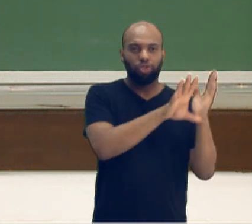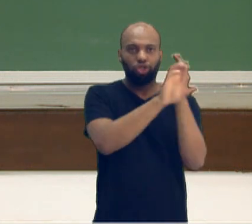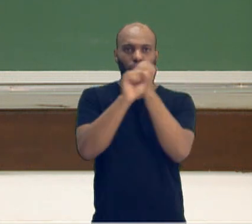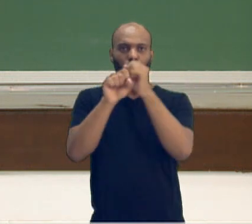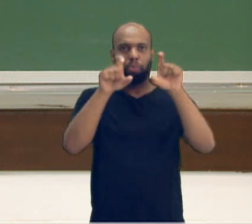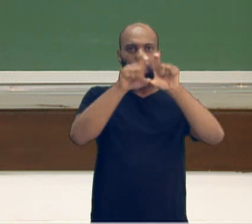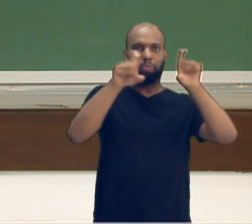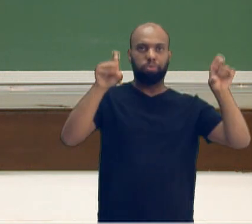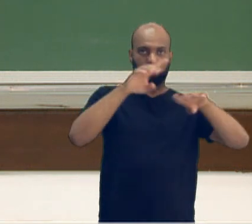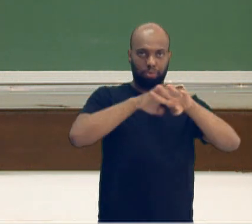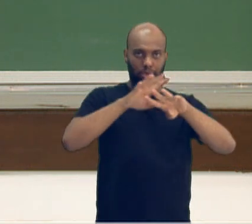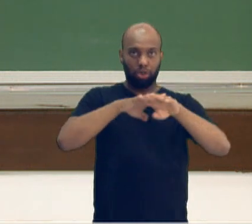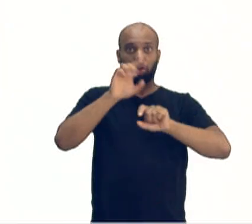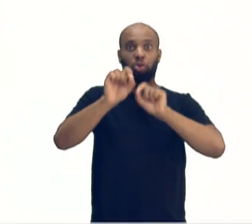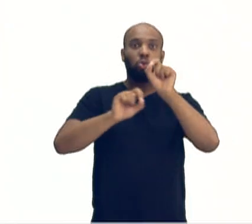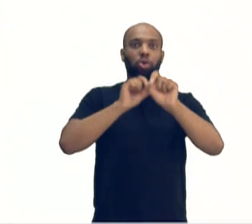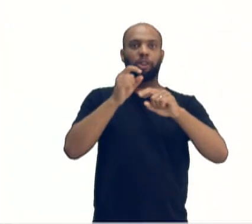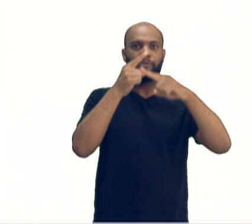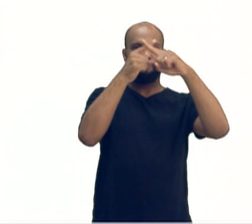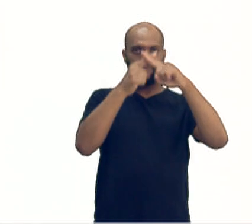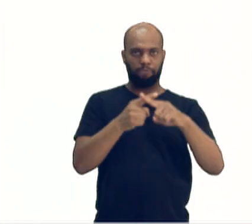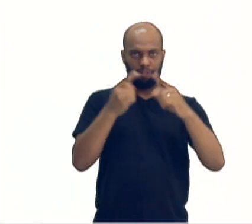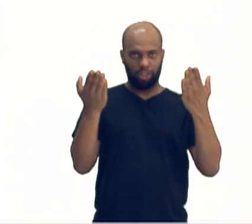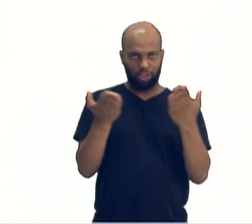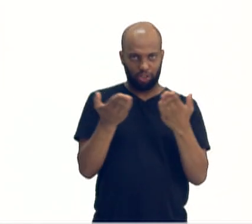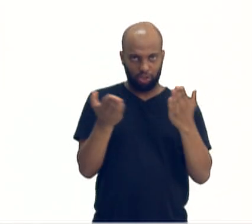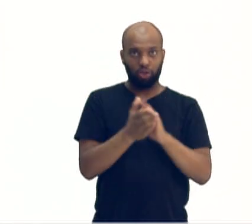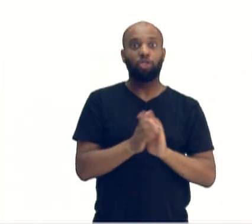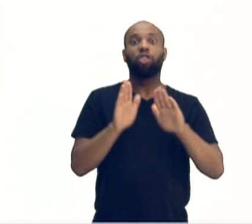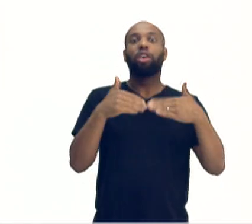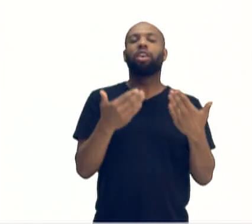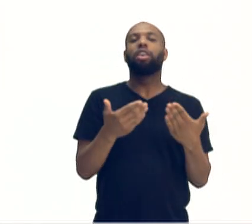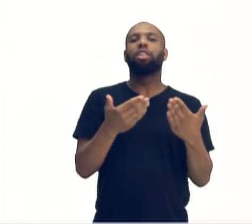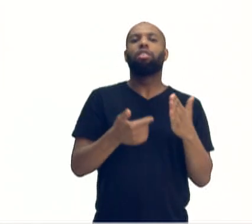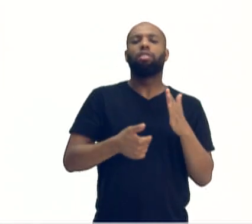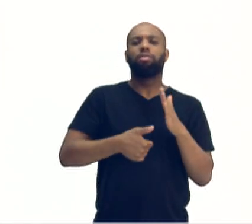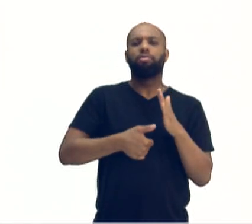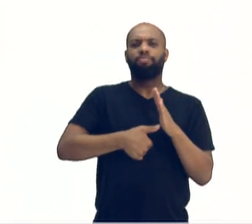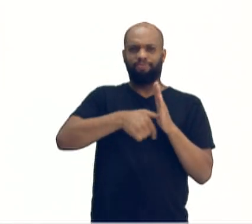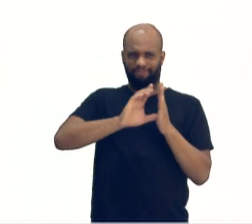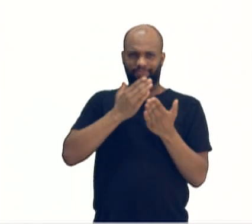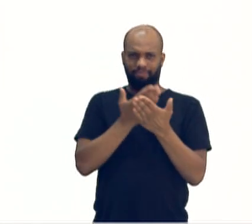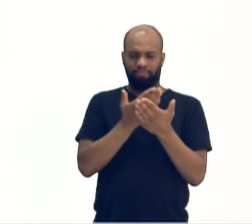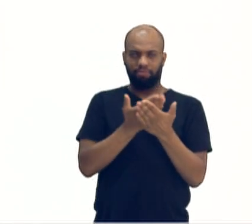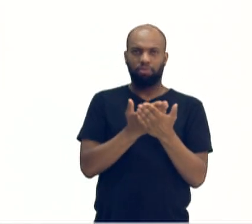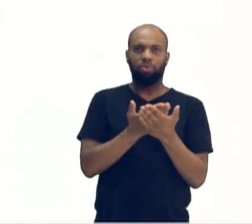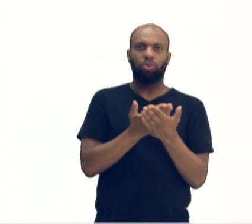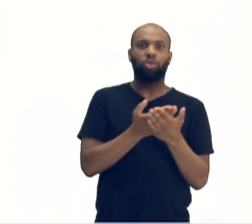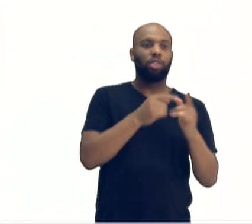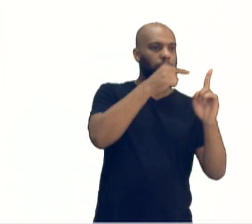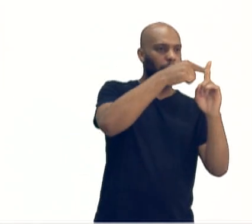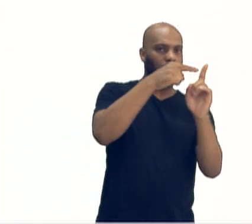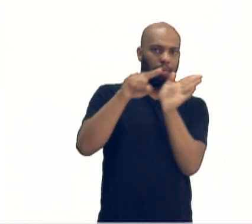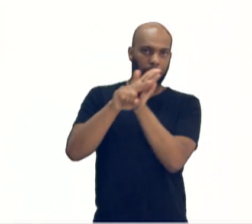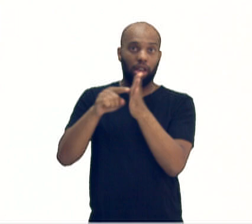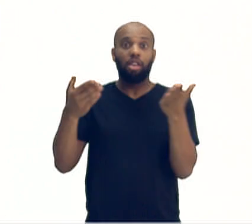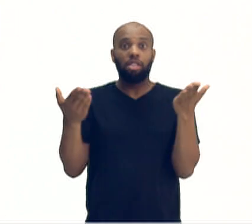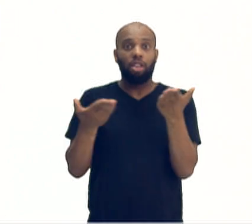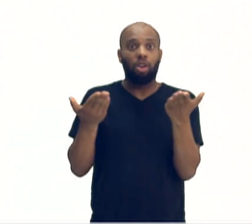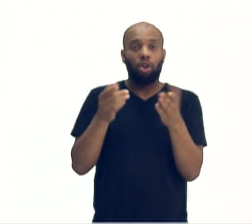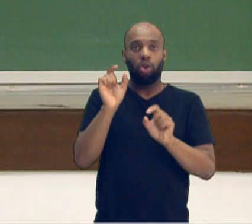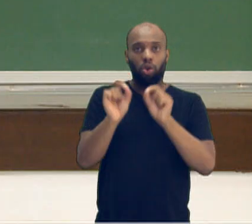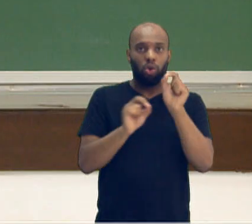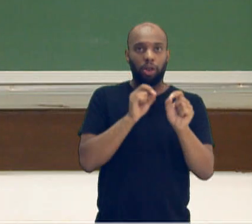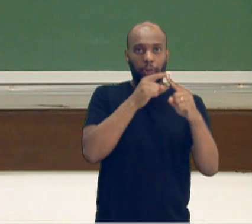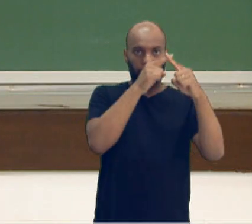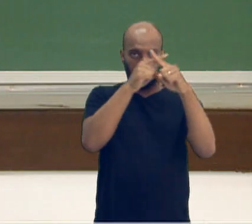algébrica com a operação de multiplicação. Então, até a aula passada, a gente finalizou a parte de adição algébrica. Agora, a gente vai continuar